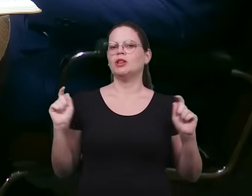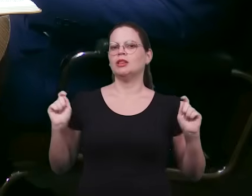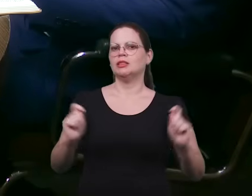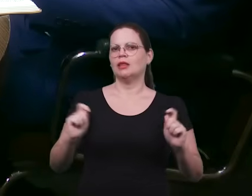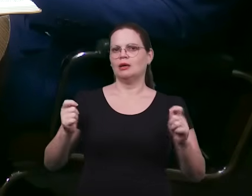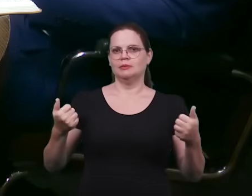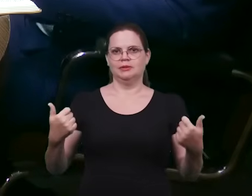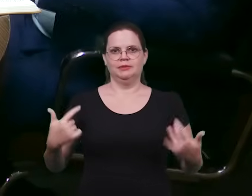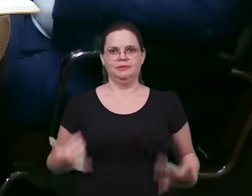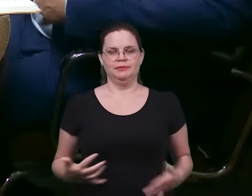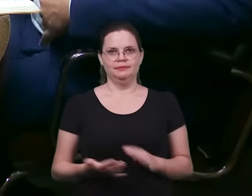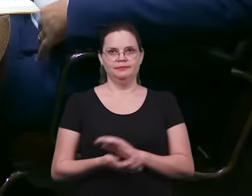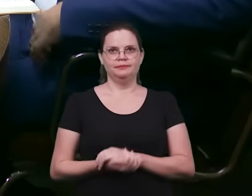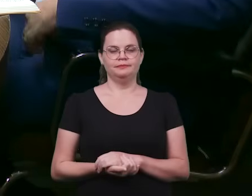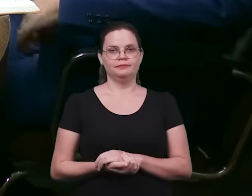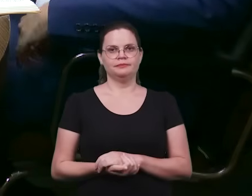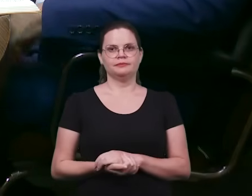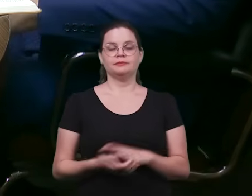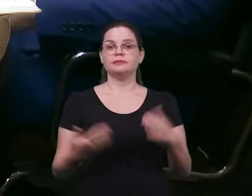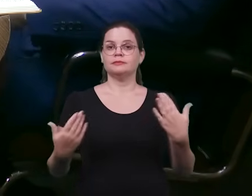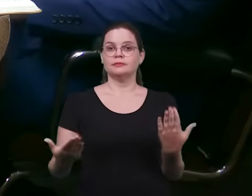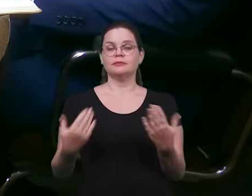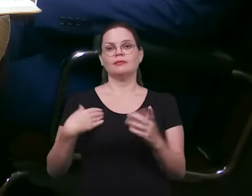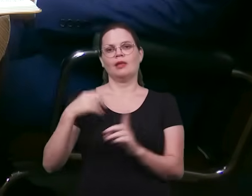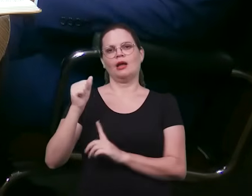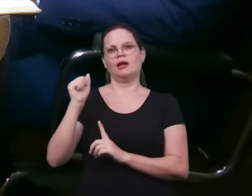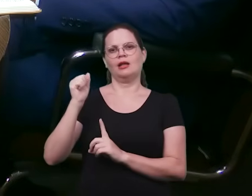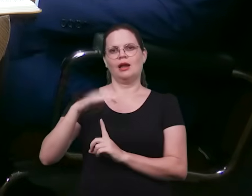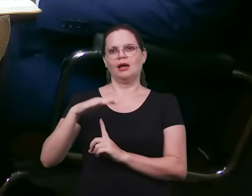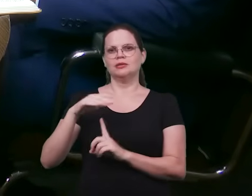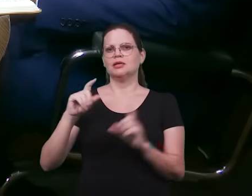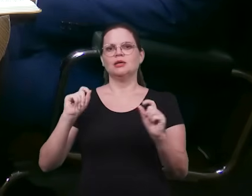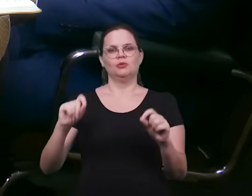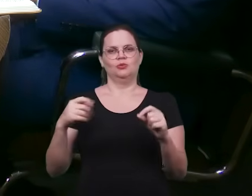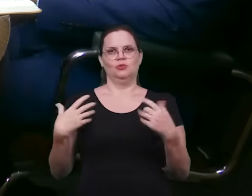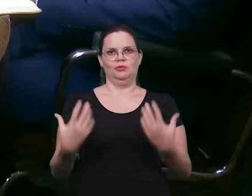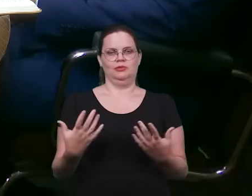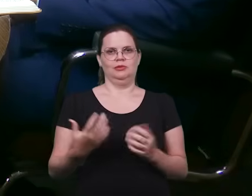pouquinho disso? Exatamente. A graça é quando você